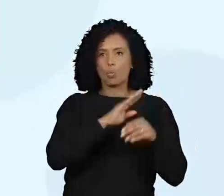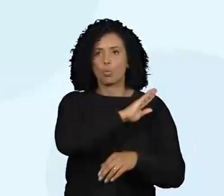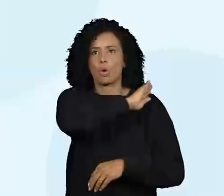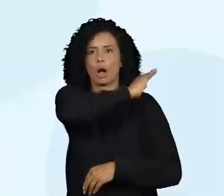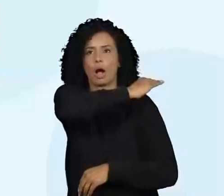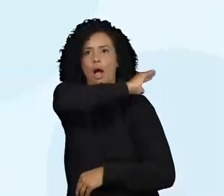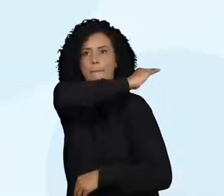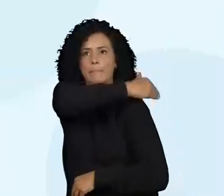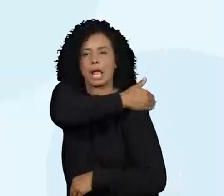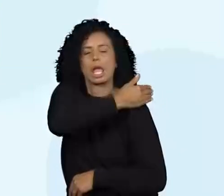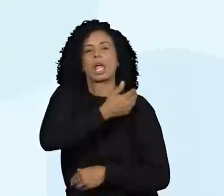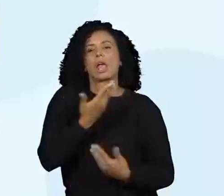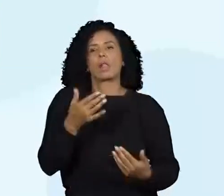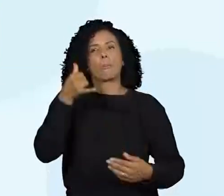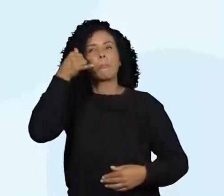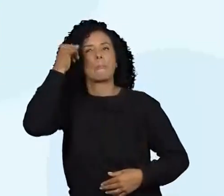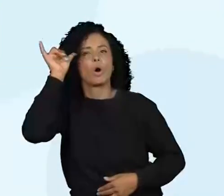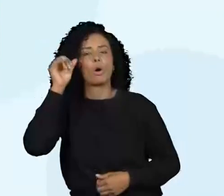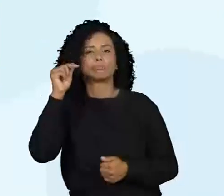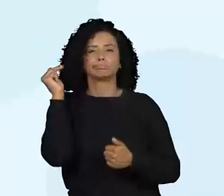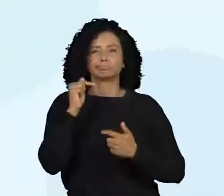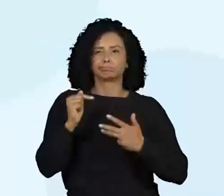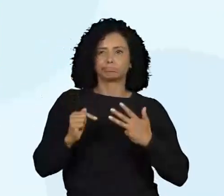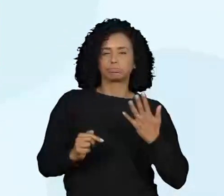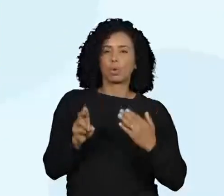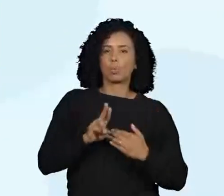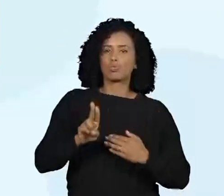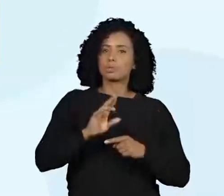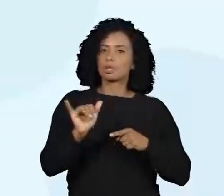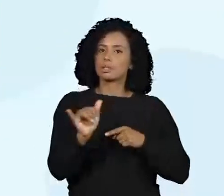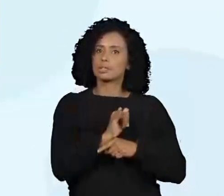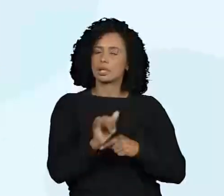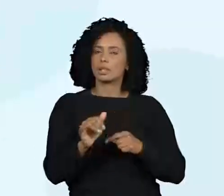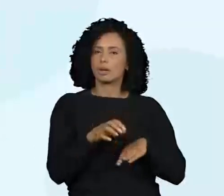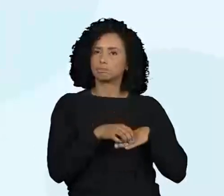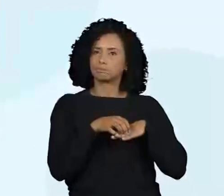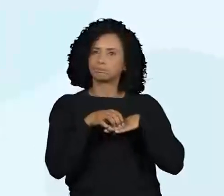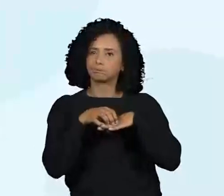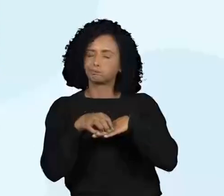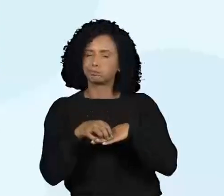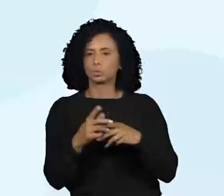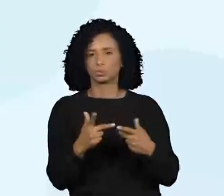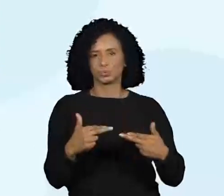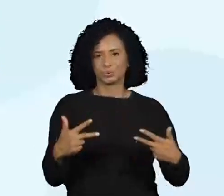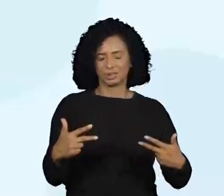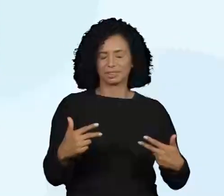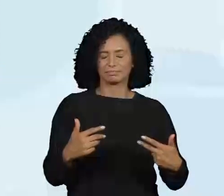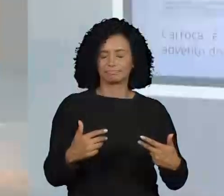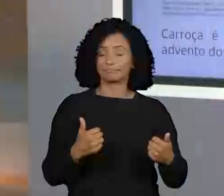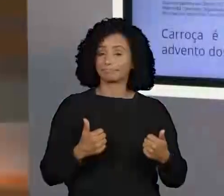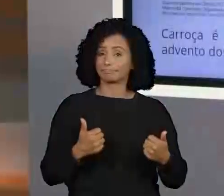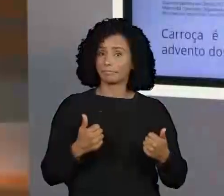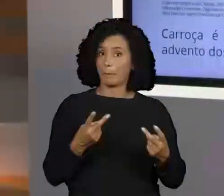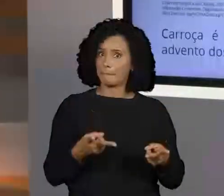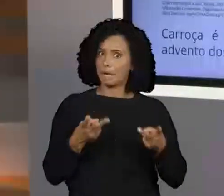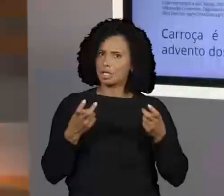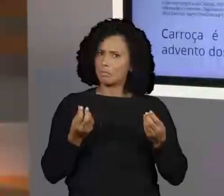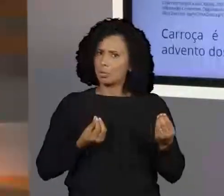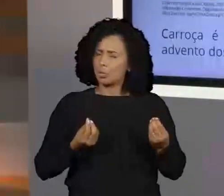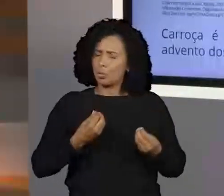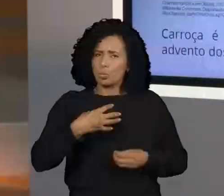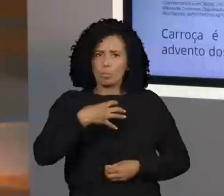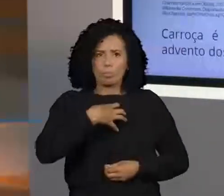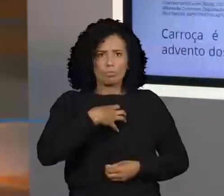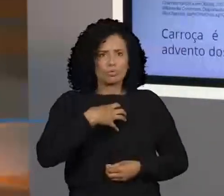bois, como um recurso aí para transporte. Muito bem, então a gente percebe aí que muitas coisas